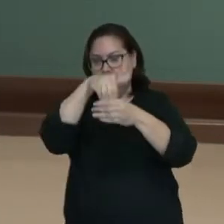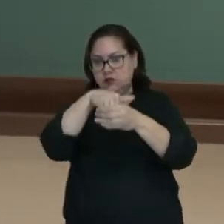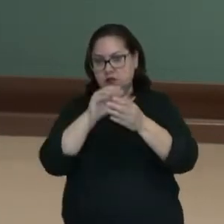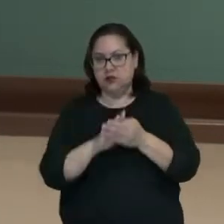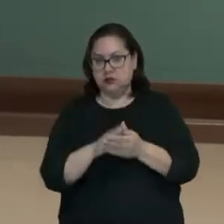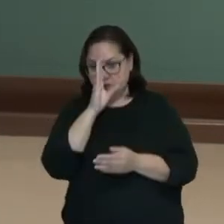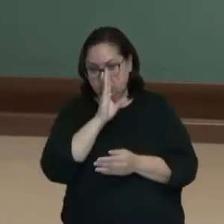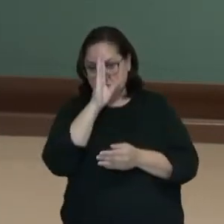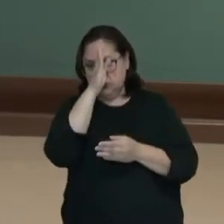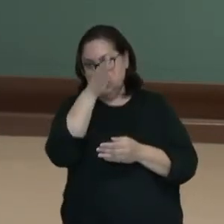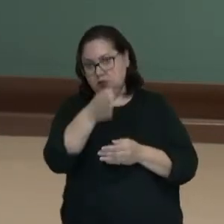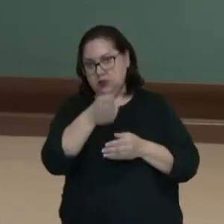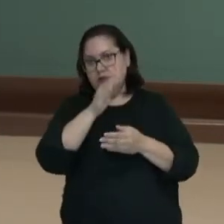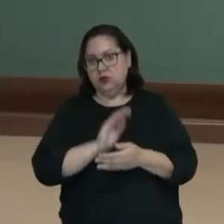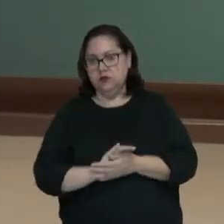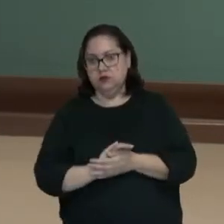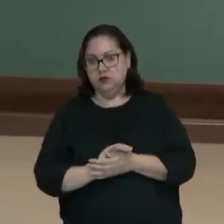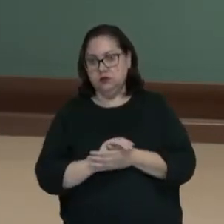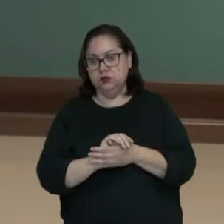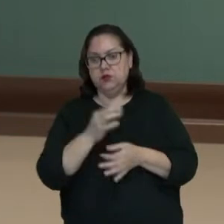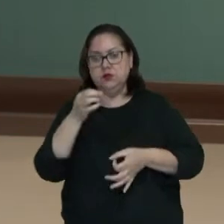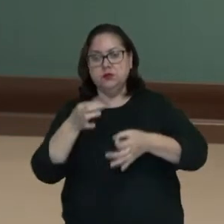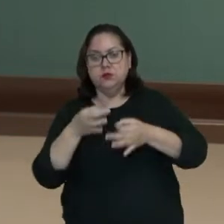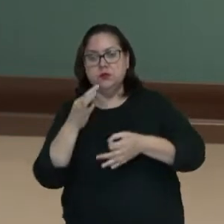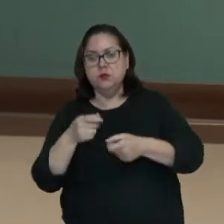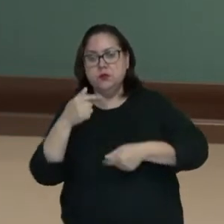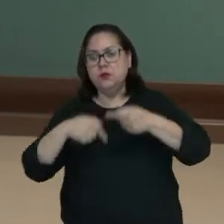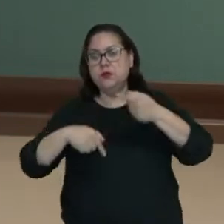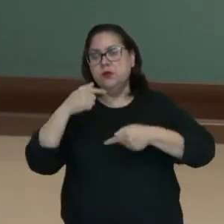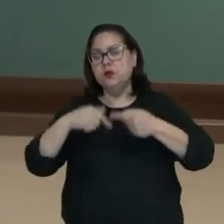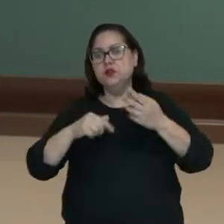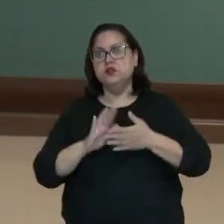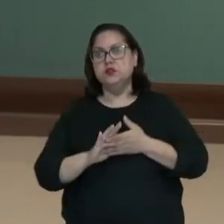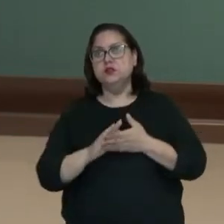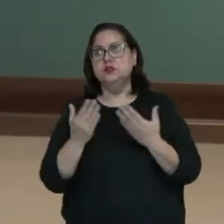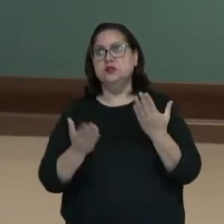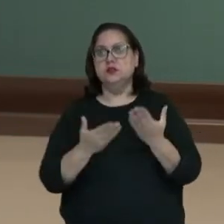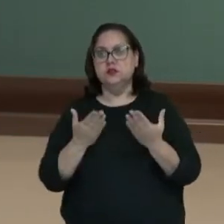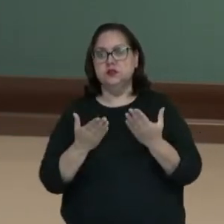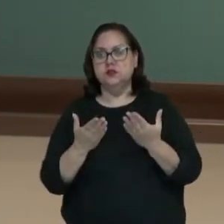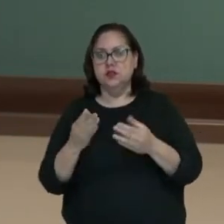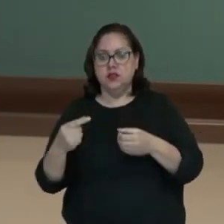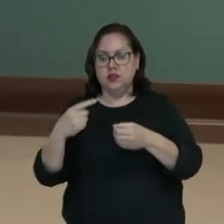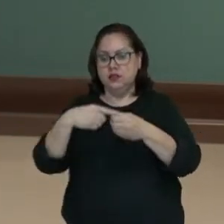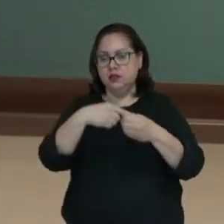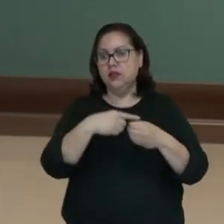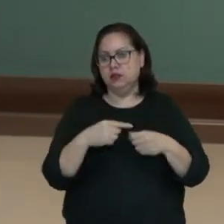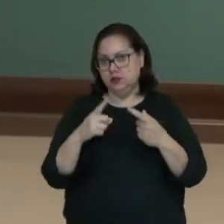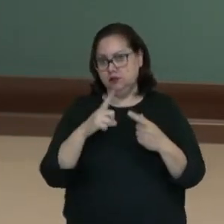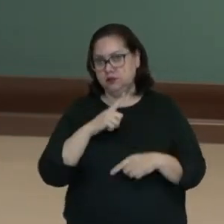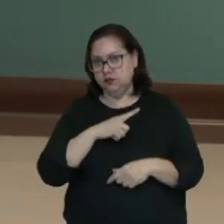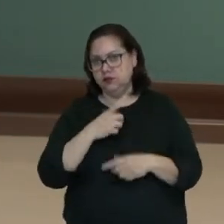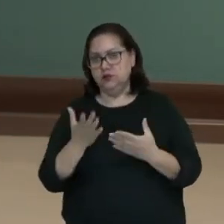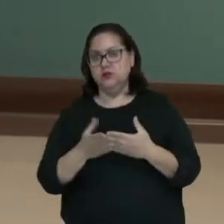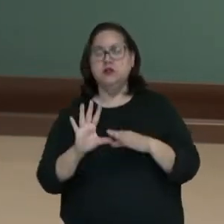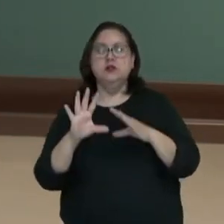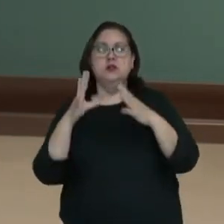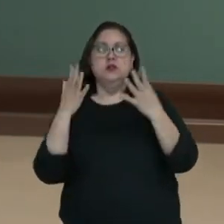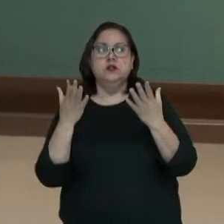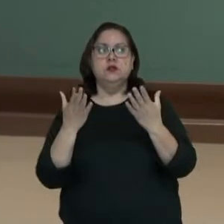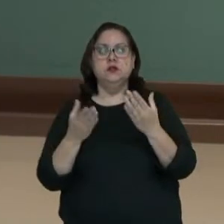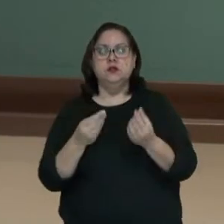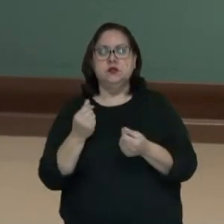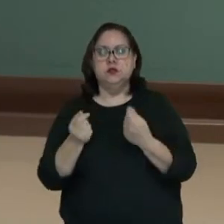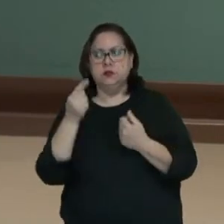votavam diretamente sobre as decisões políticas que a cidade deveria ter, né? Então, assim, daí